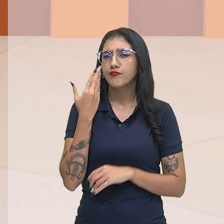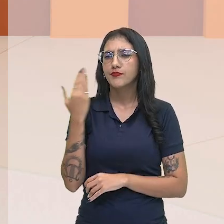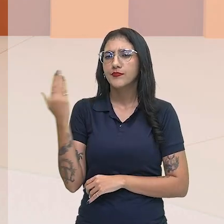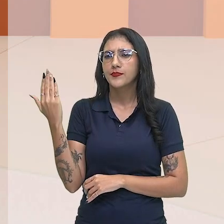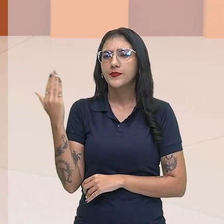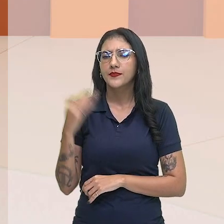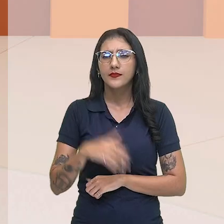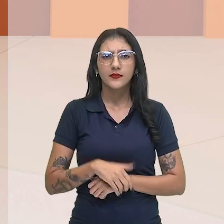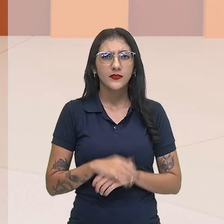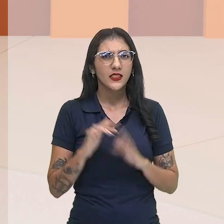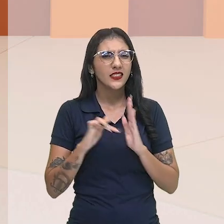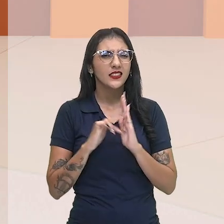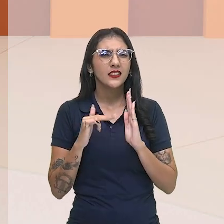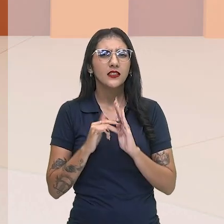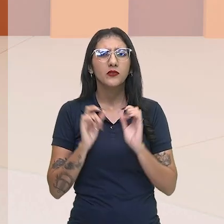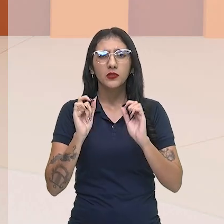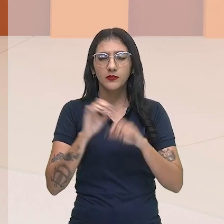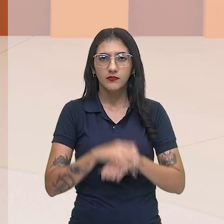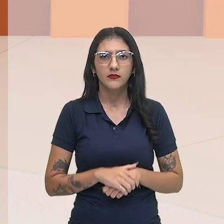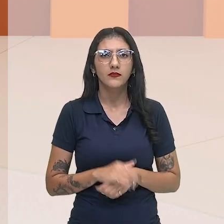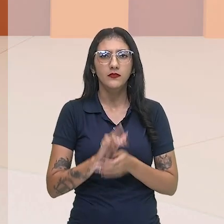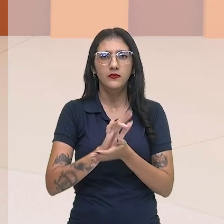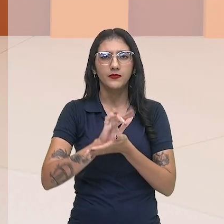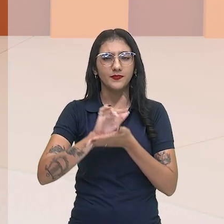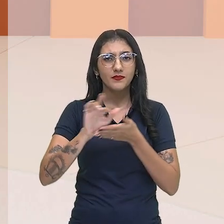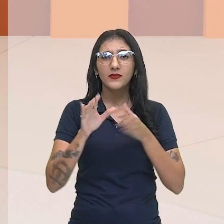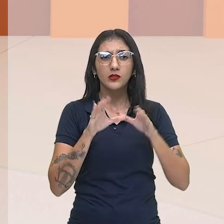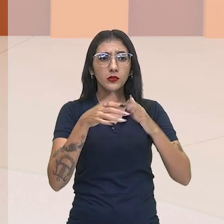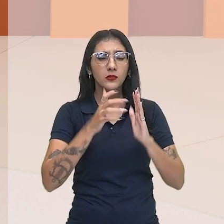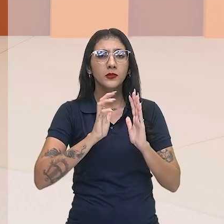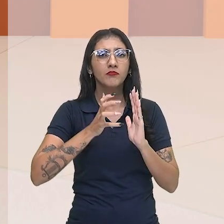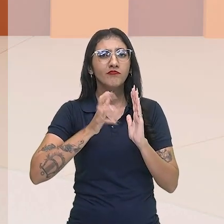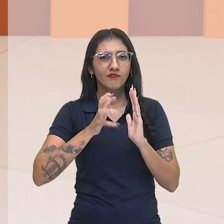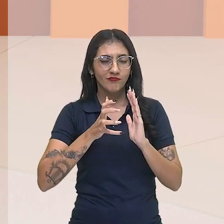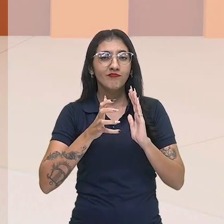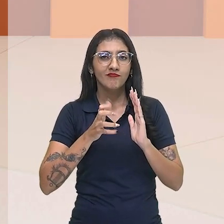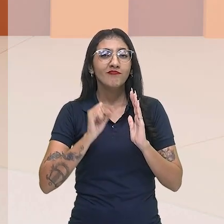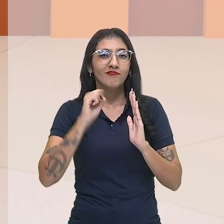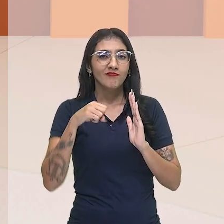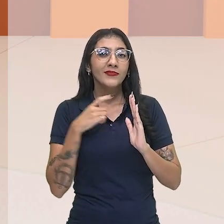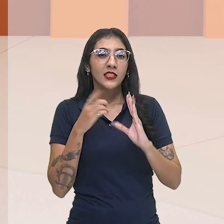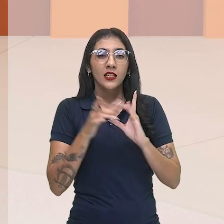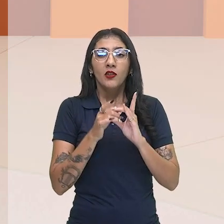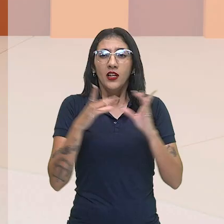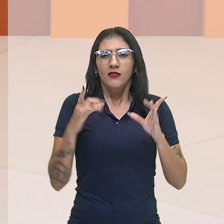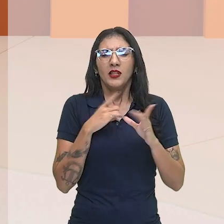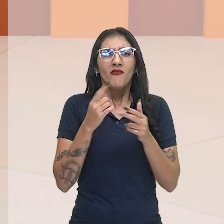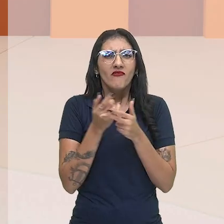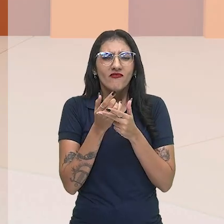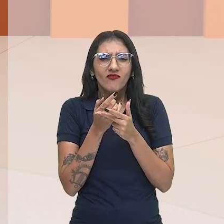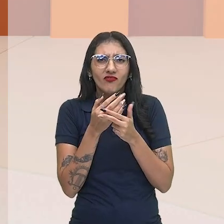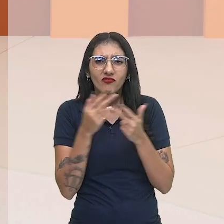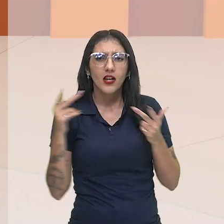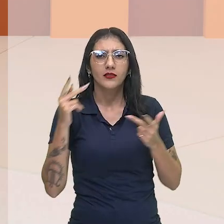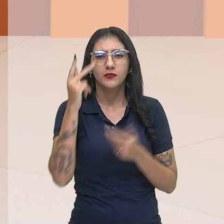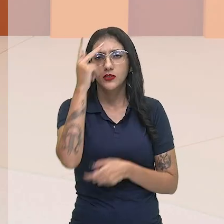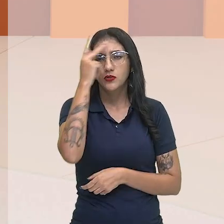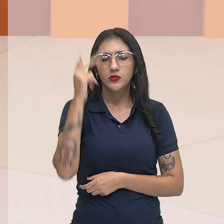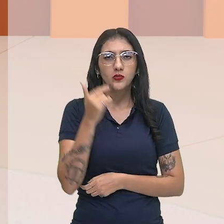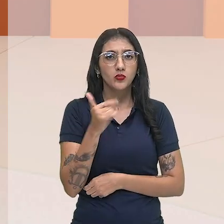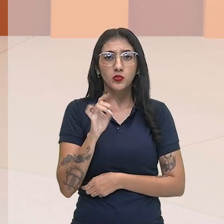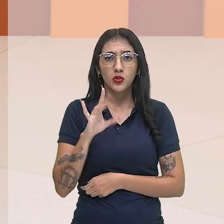Pluripartidarismo. O que significa isso? Muitos partidos políticos. Sim, uma democracia tem muitas vozes. Não é só